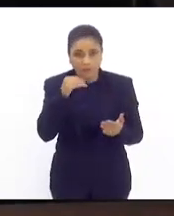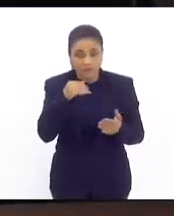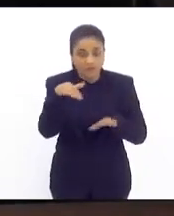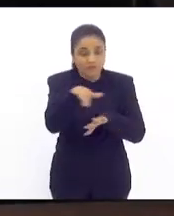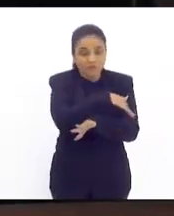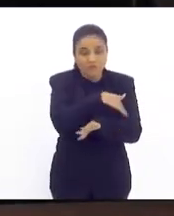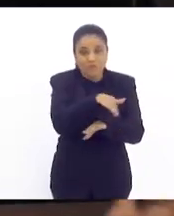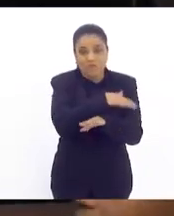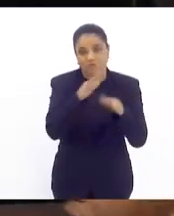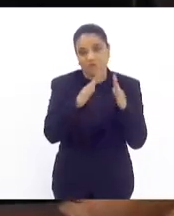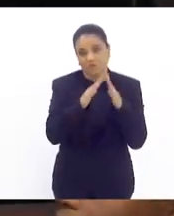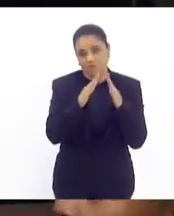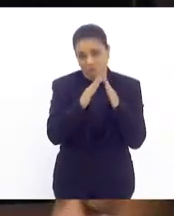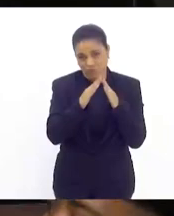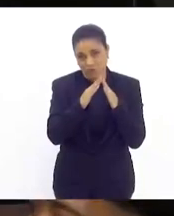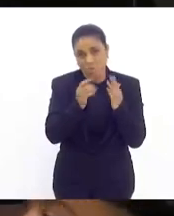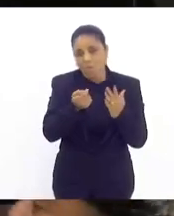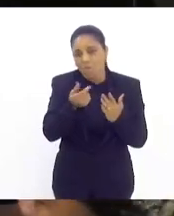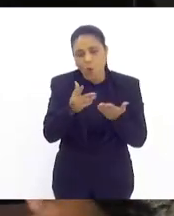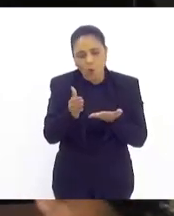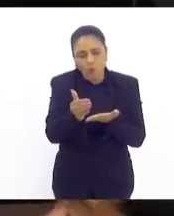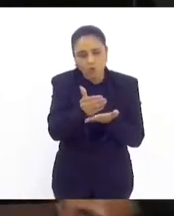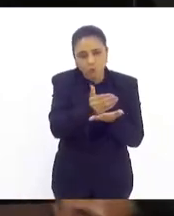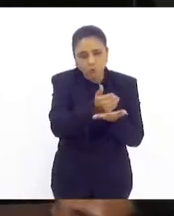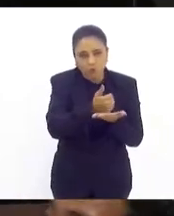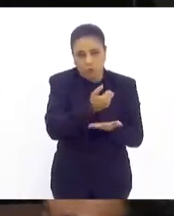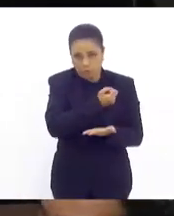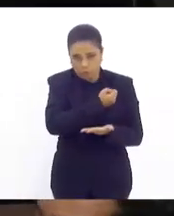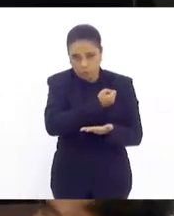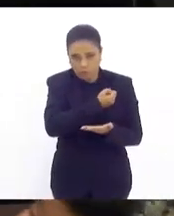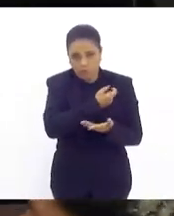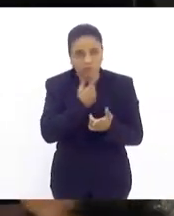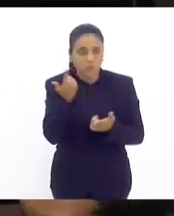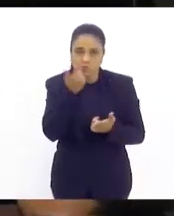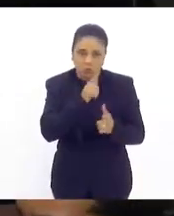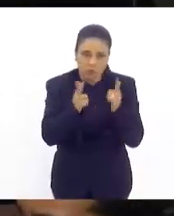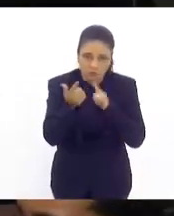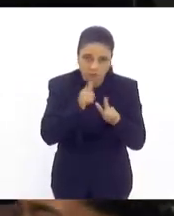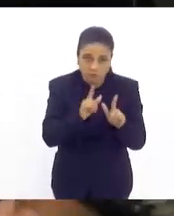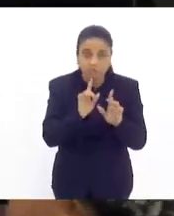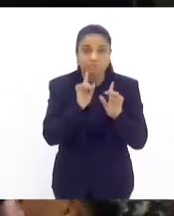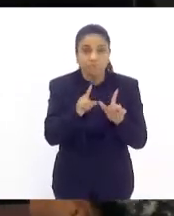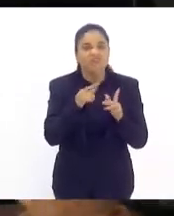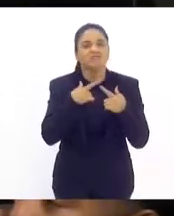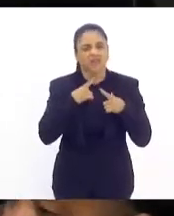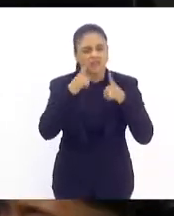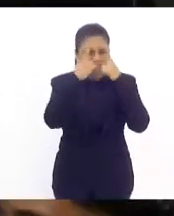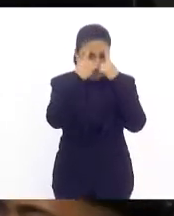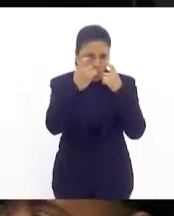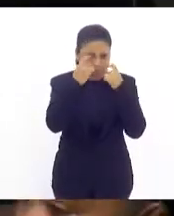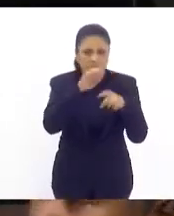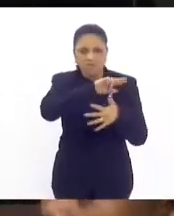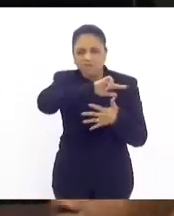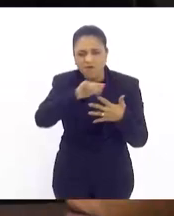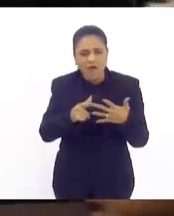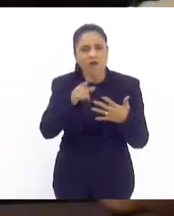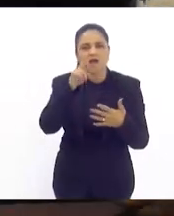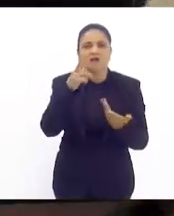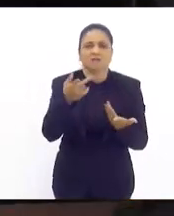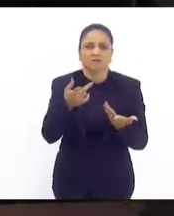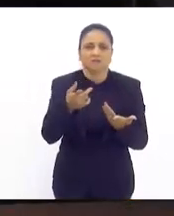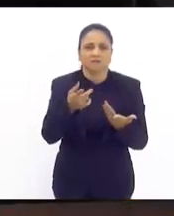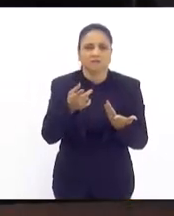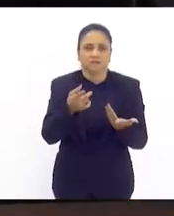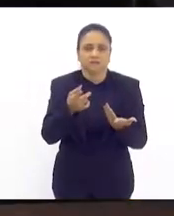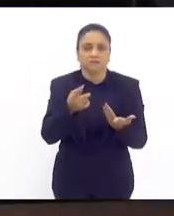embora seja a gente sabe que uma série de violências e violações de direito que torna esse